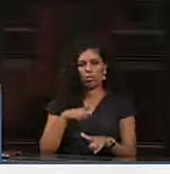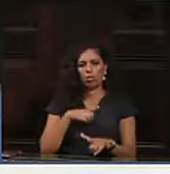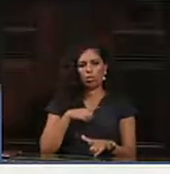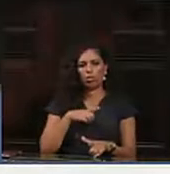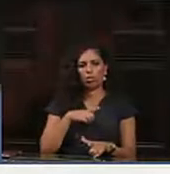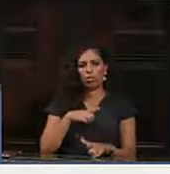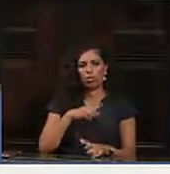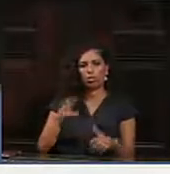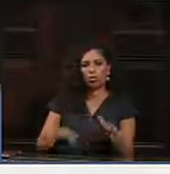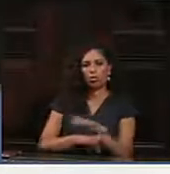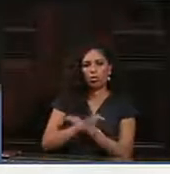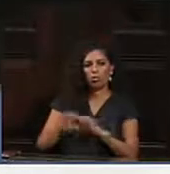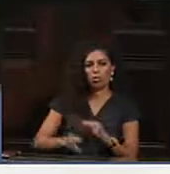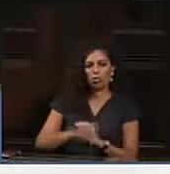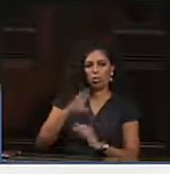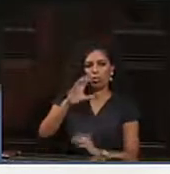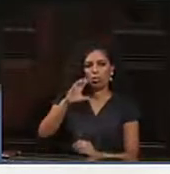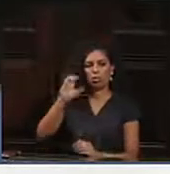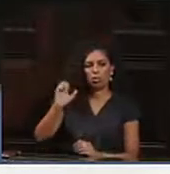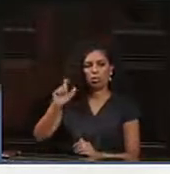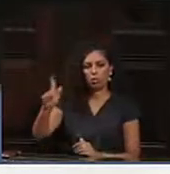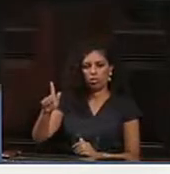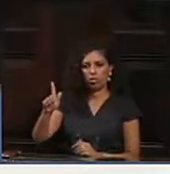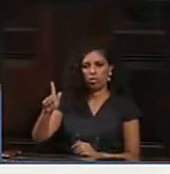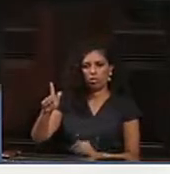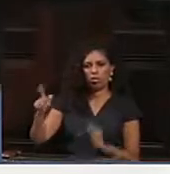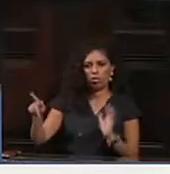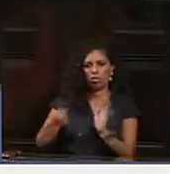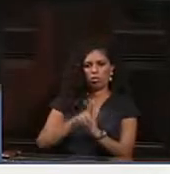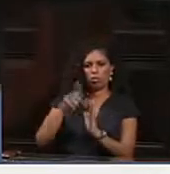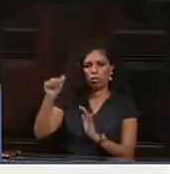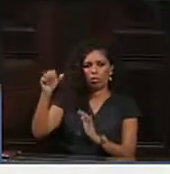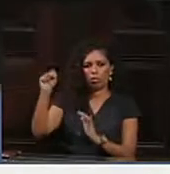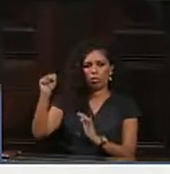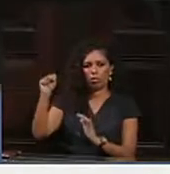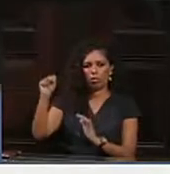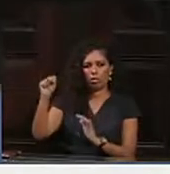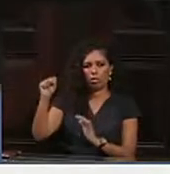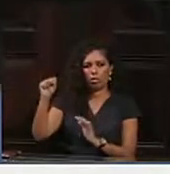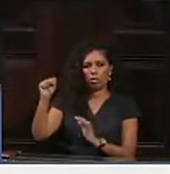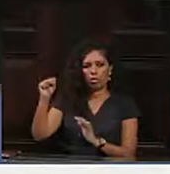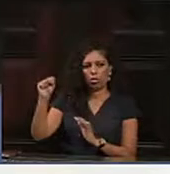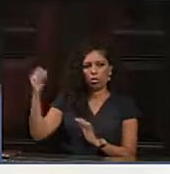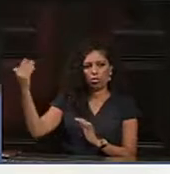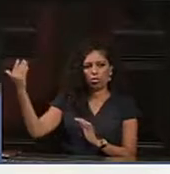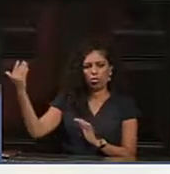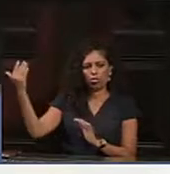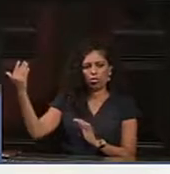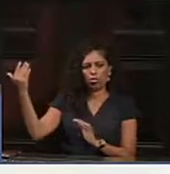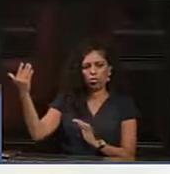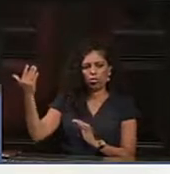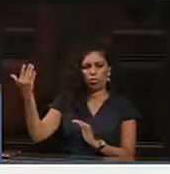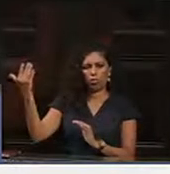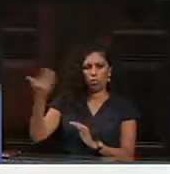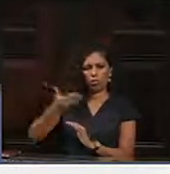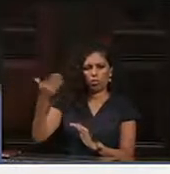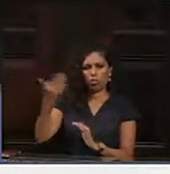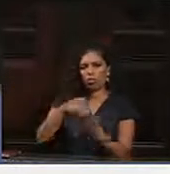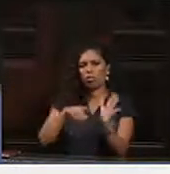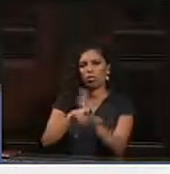SEG, a concessionária de gás do Rio de Janeiro, não vem fazendo, senhor presidente, as